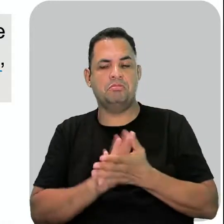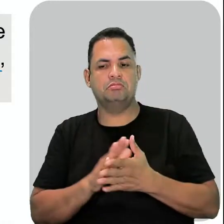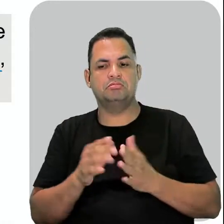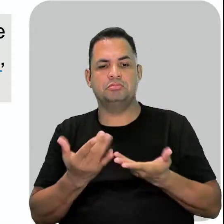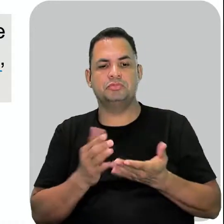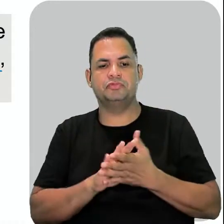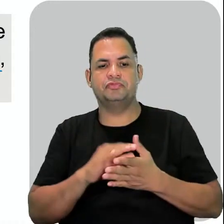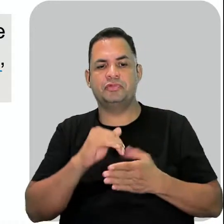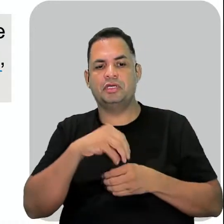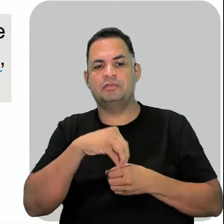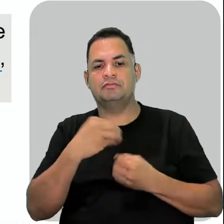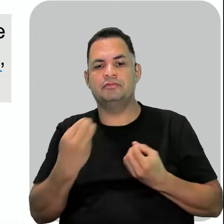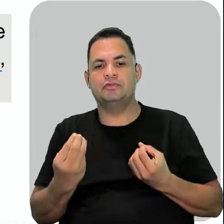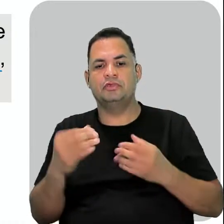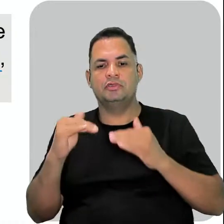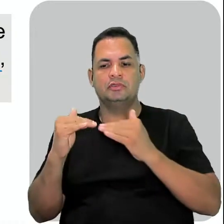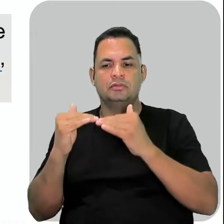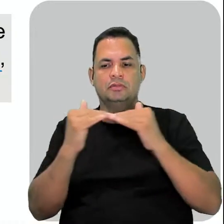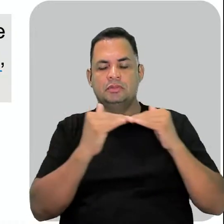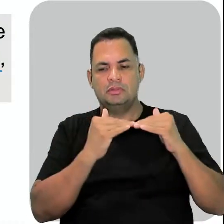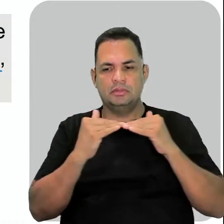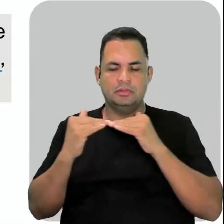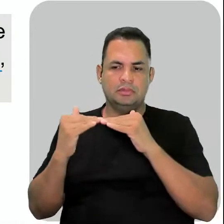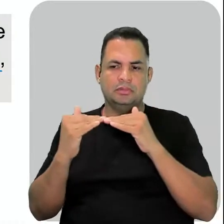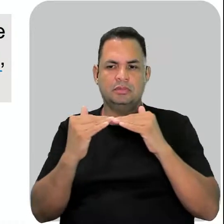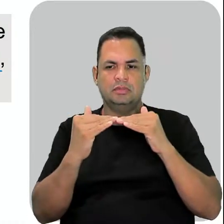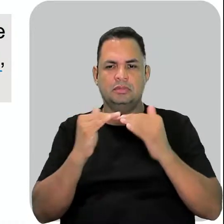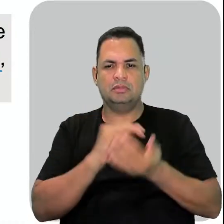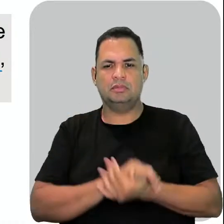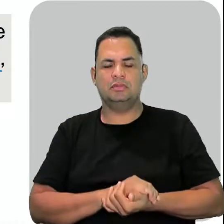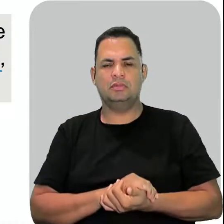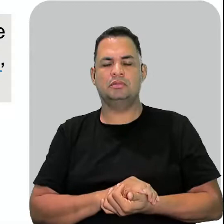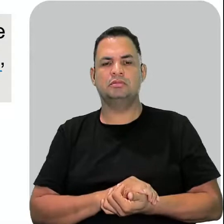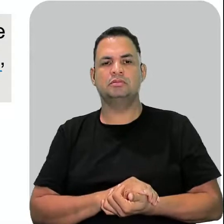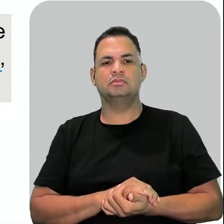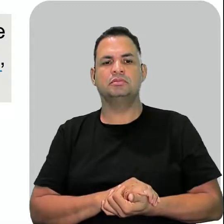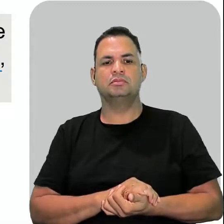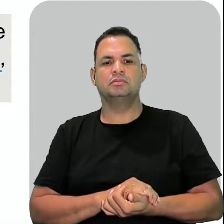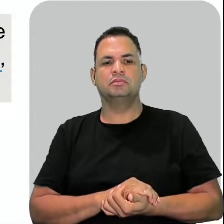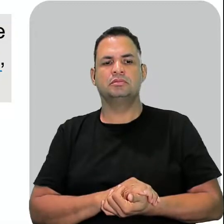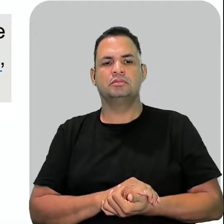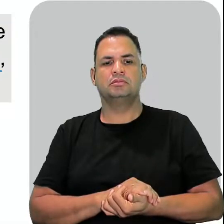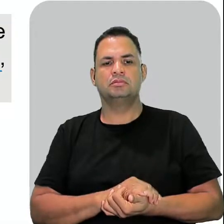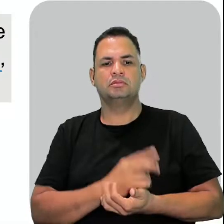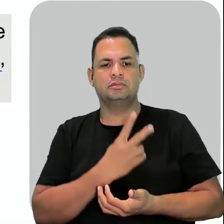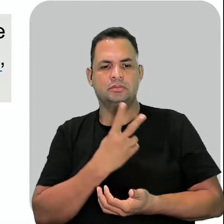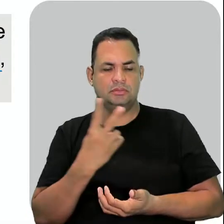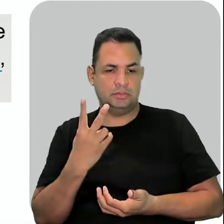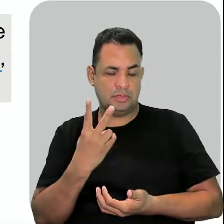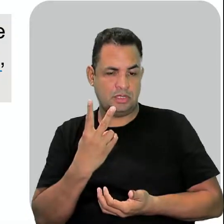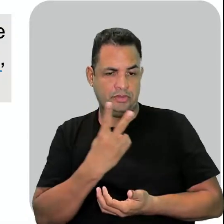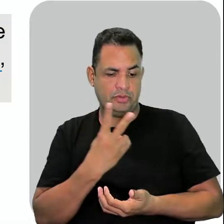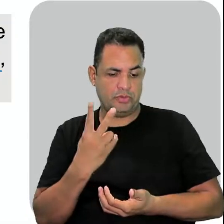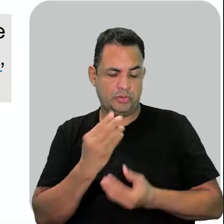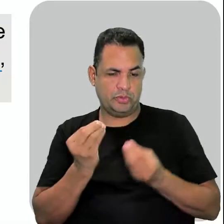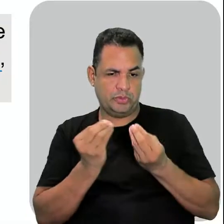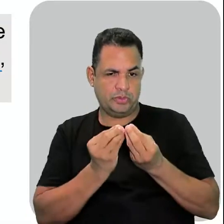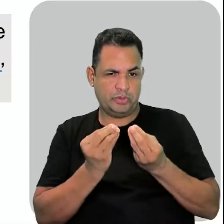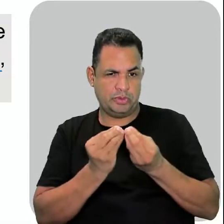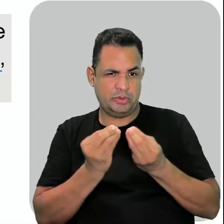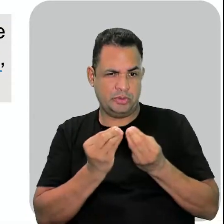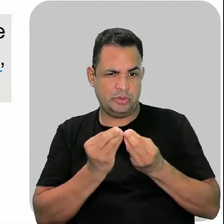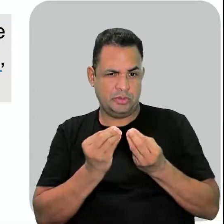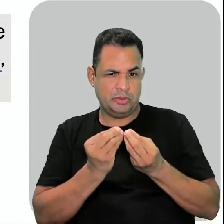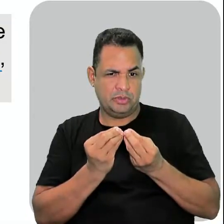do padrão. Aí olha só como é que vai acontecer. A gente viu lá duas moléculas, né? Uma